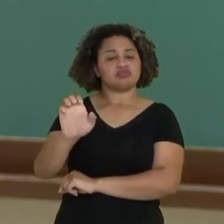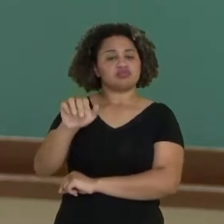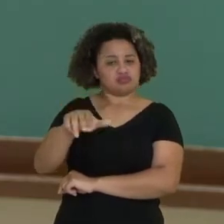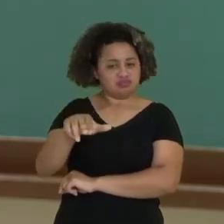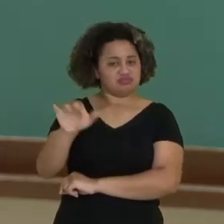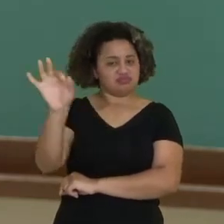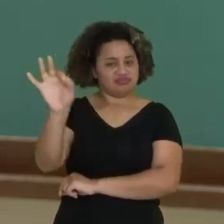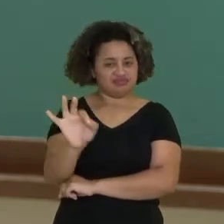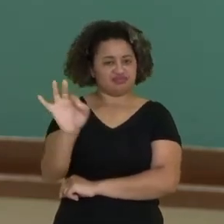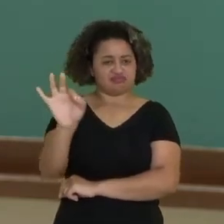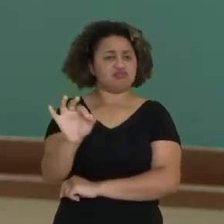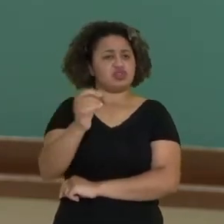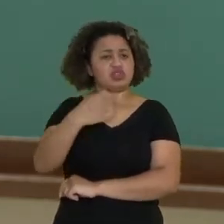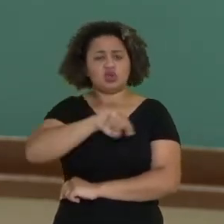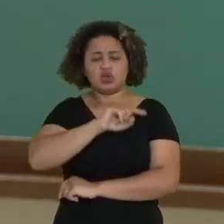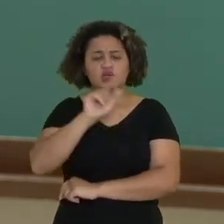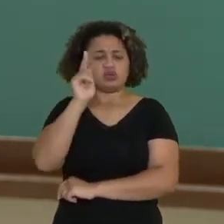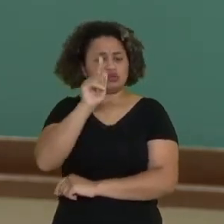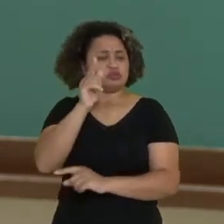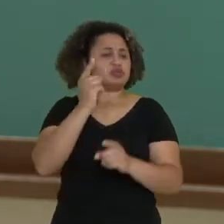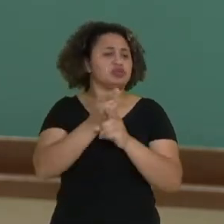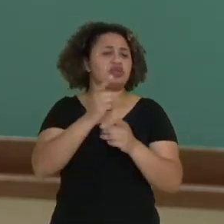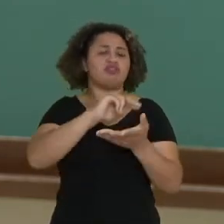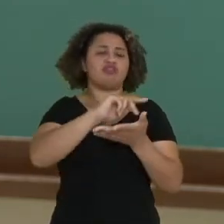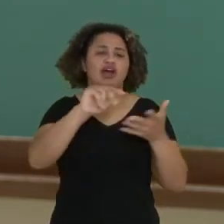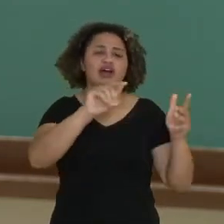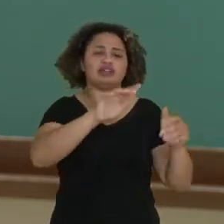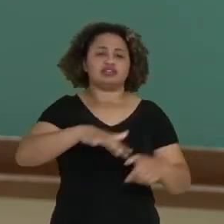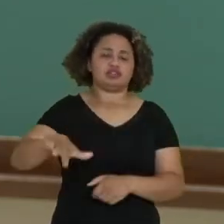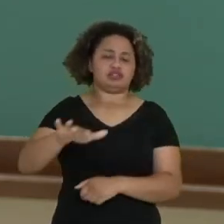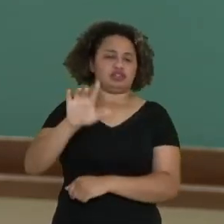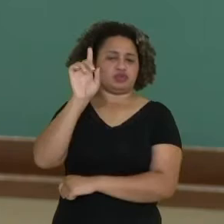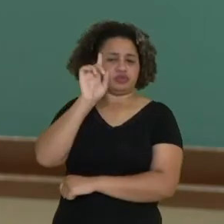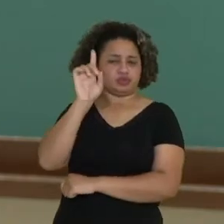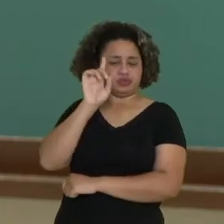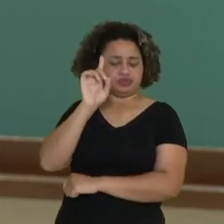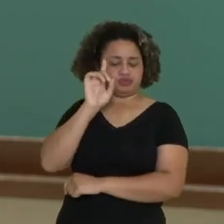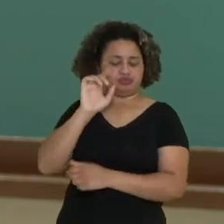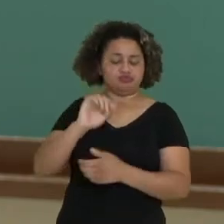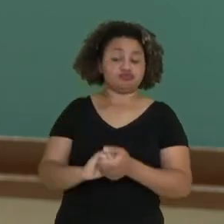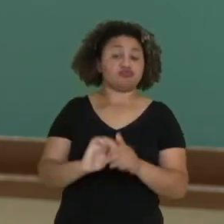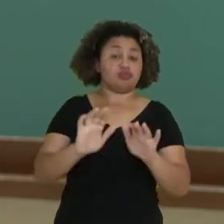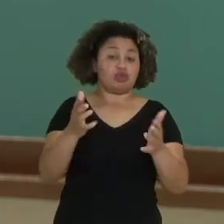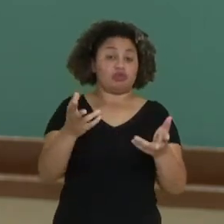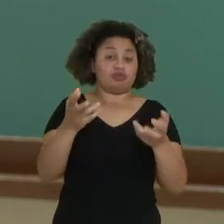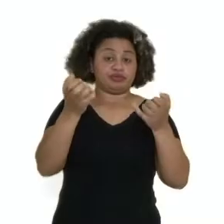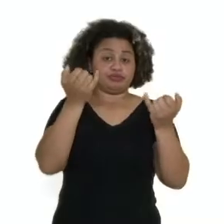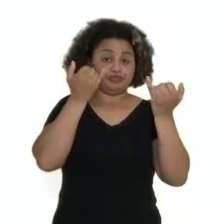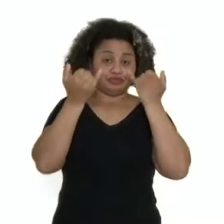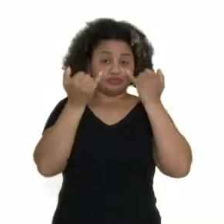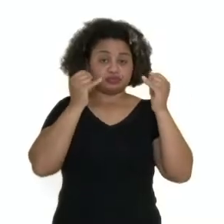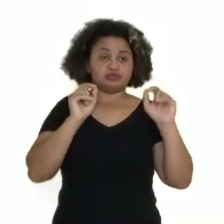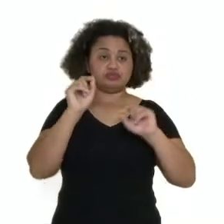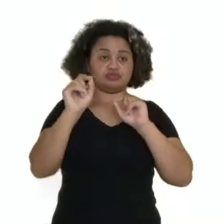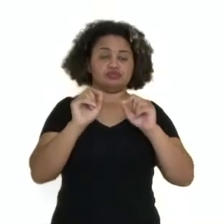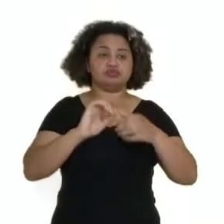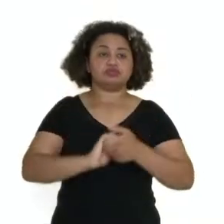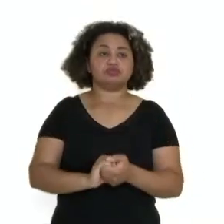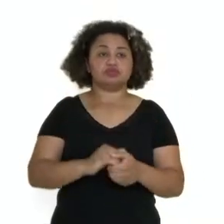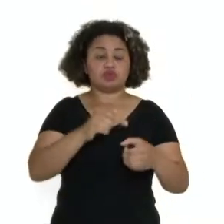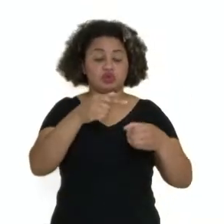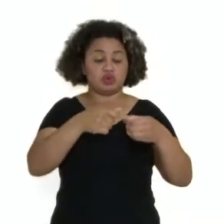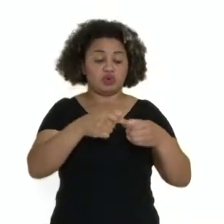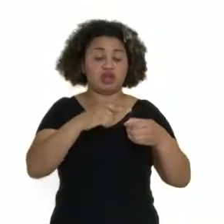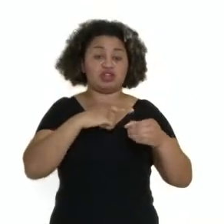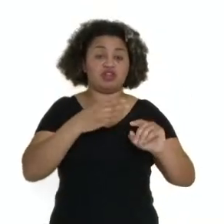várias situações do nosso dia a dia. Como, por exemplo, vejam essas informações. O combustível teve